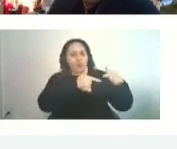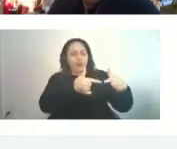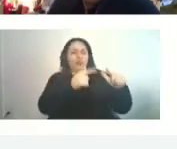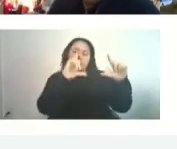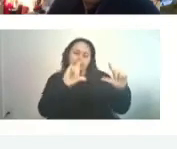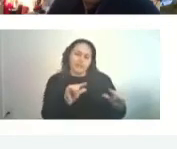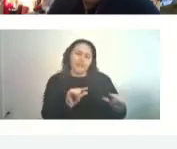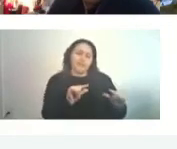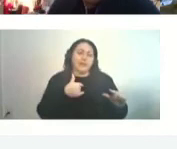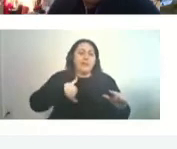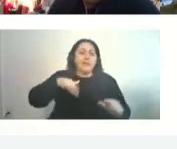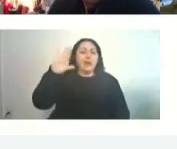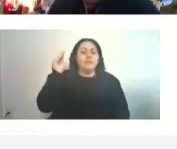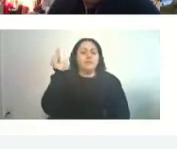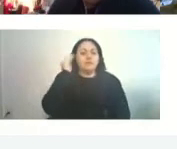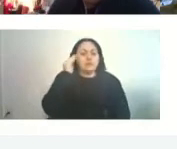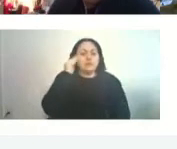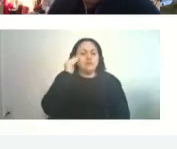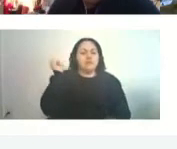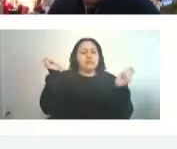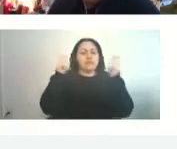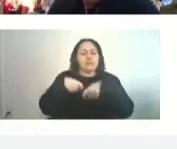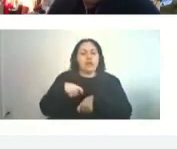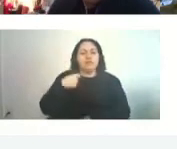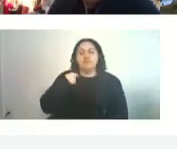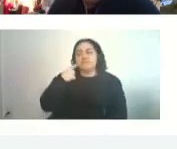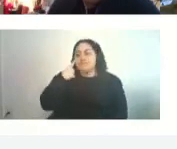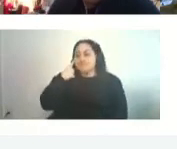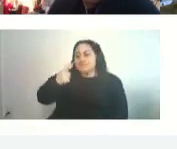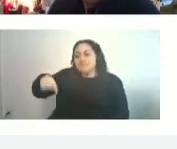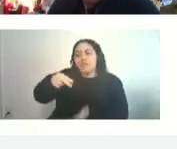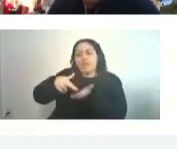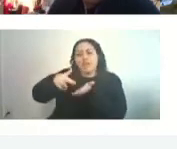possibilidade de uma inserção no mundo da profissão.